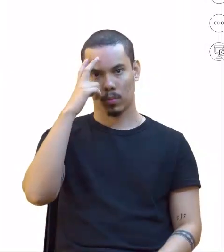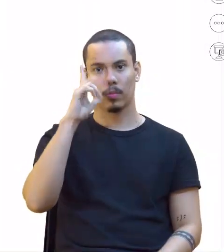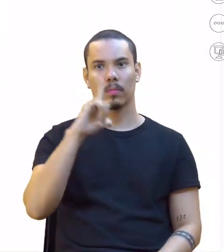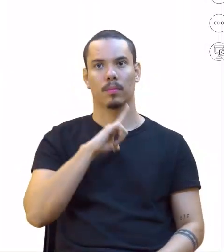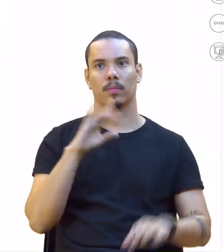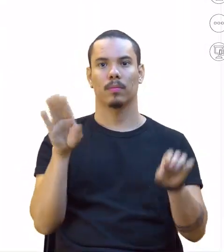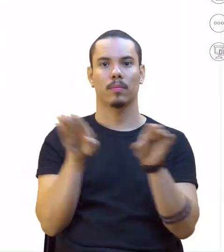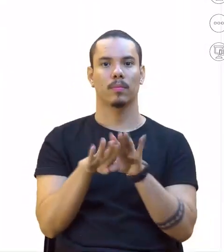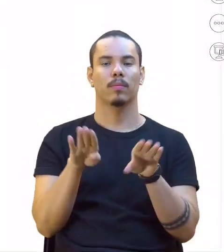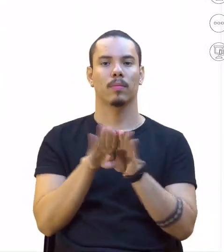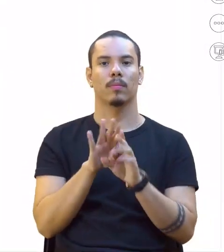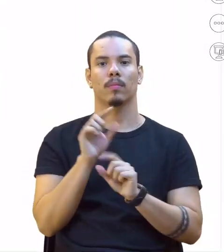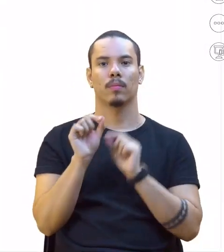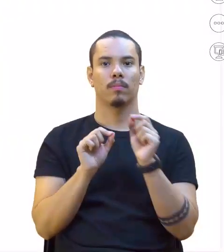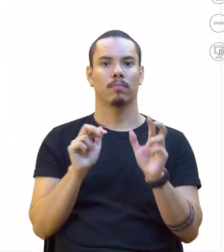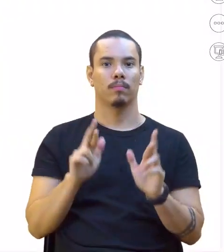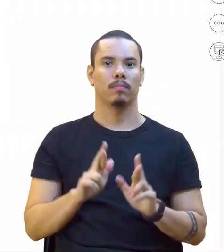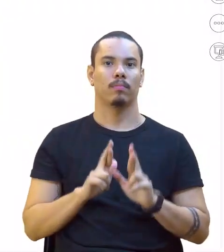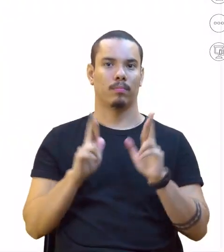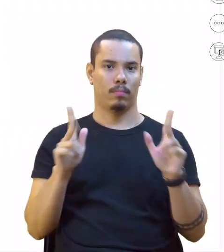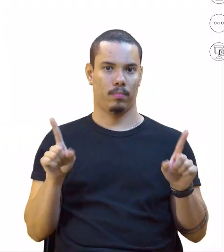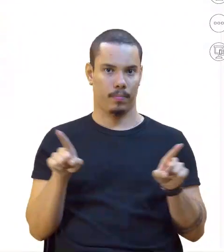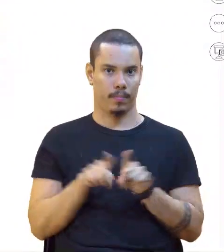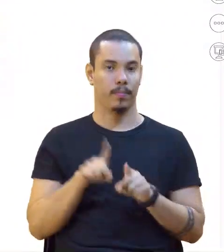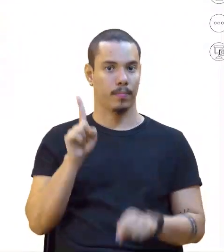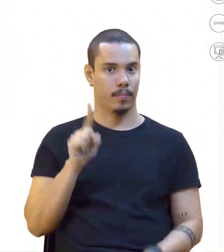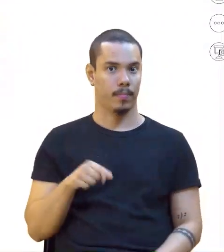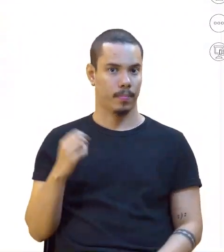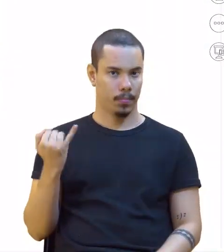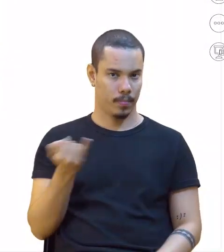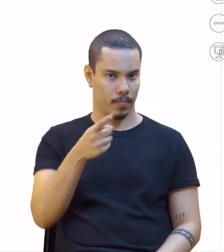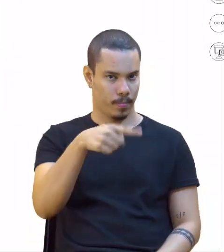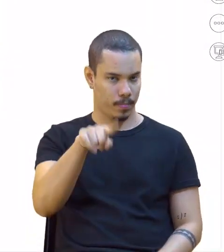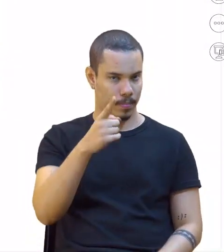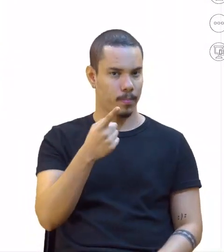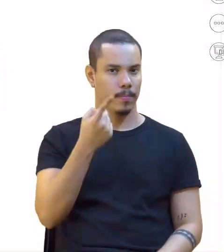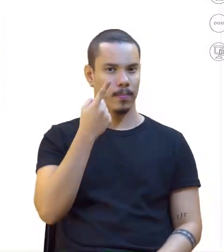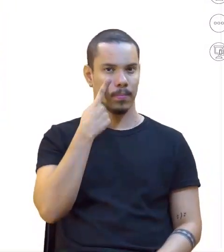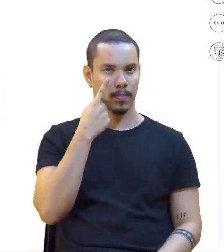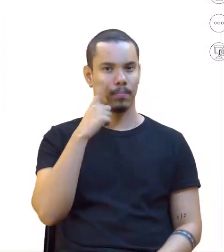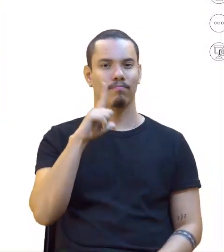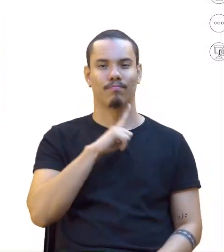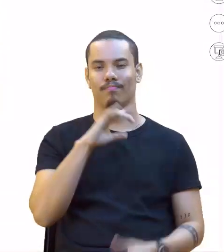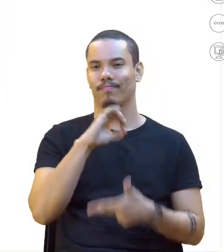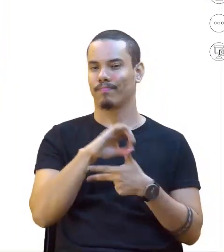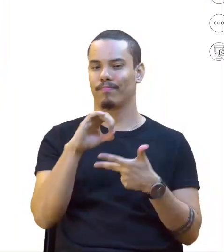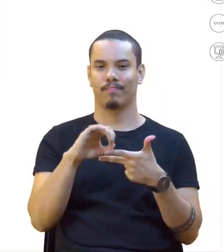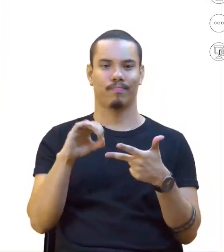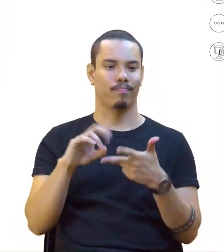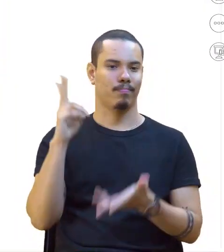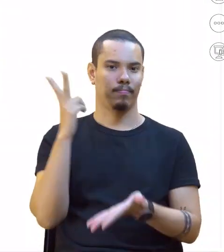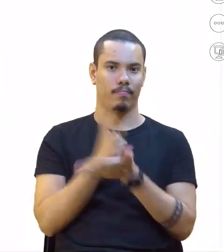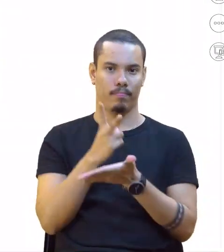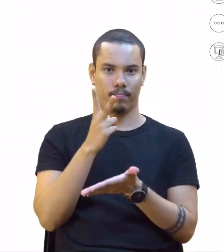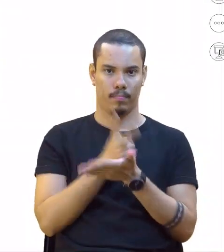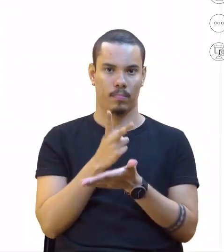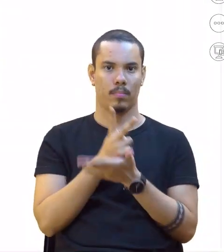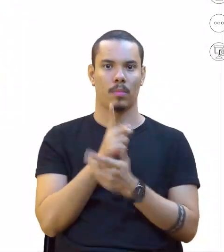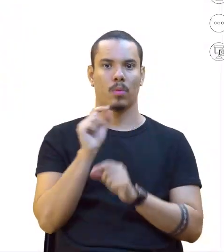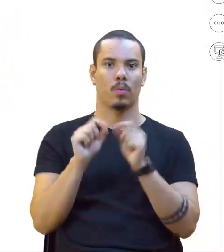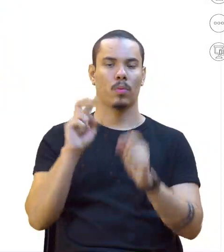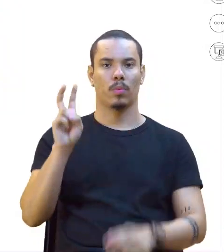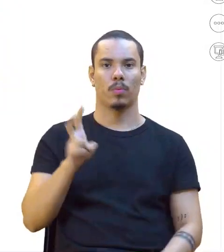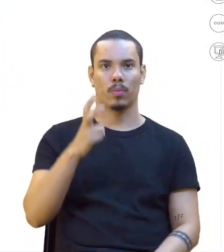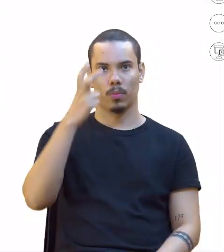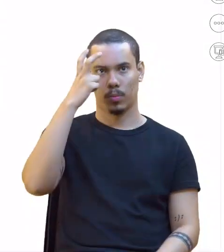aqui uma diferença também, que é importante vocês conhecerem, isso aqui cai muito no Enem, que é a cultura erudita e a